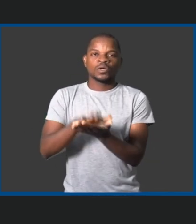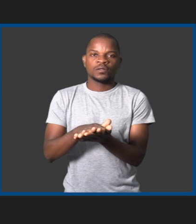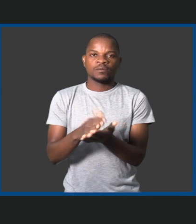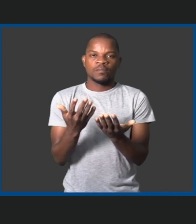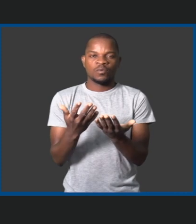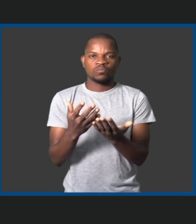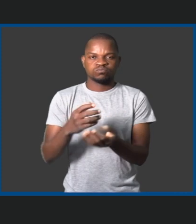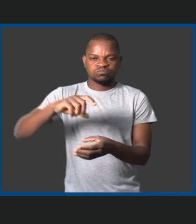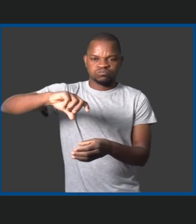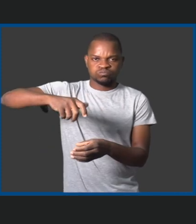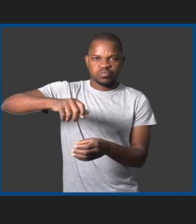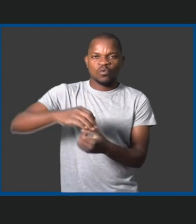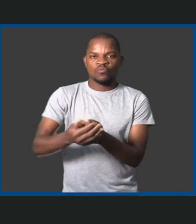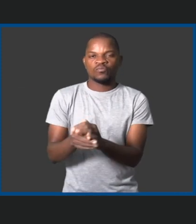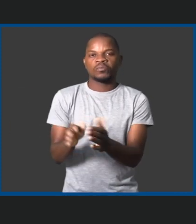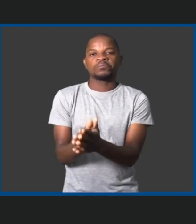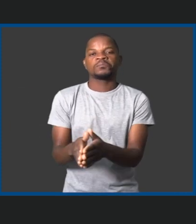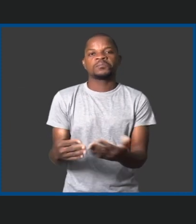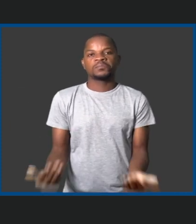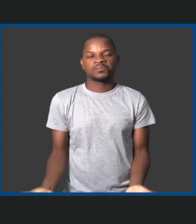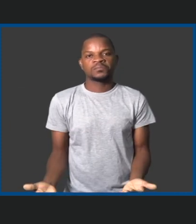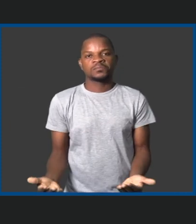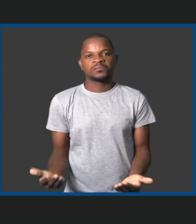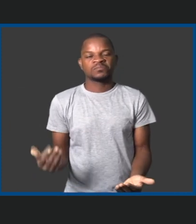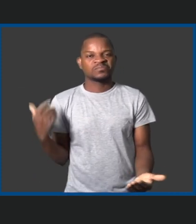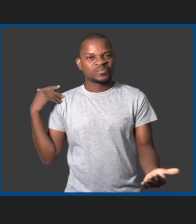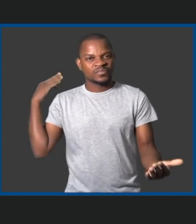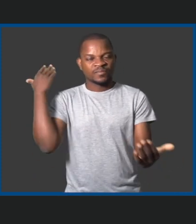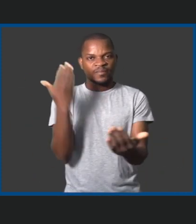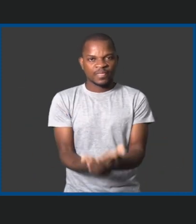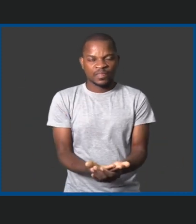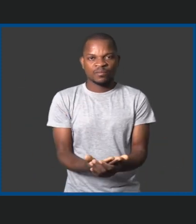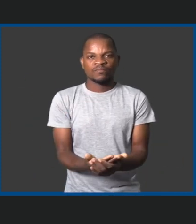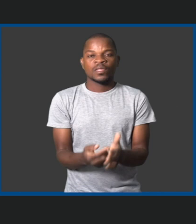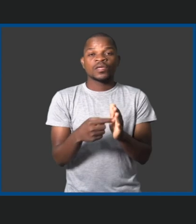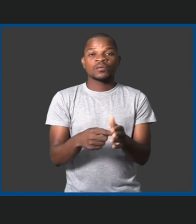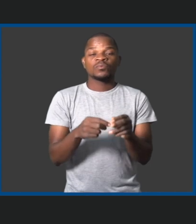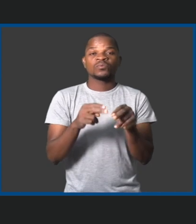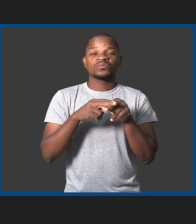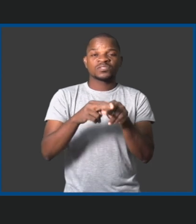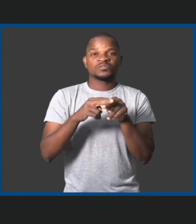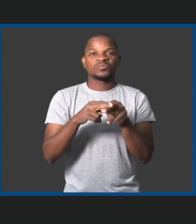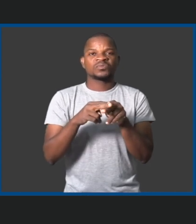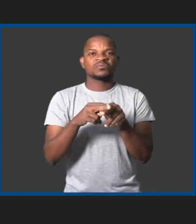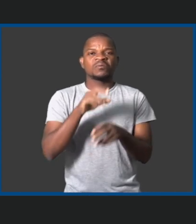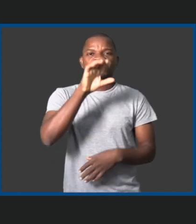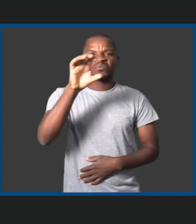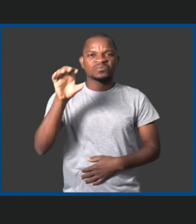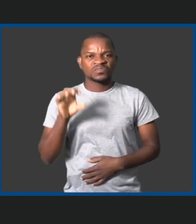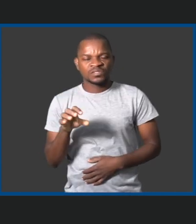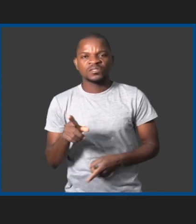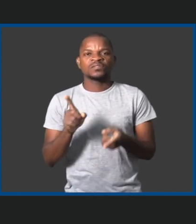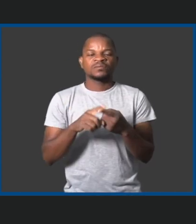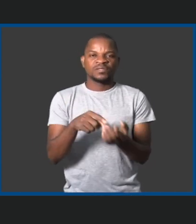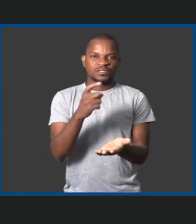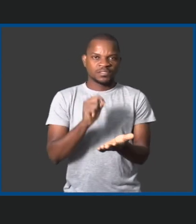pontos de desinfecção ou de lavagem das mãos nas nossas terminais, dos nossos autocarros, tanto interprovinciais como